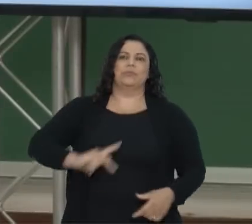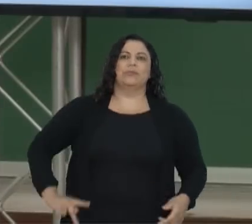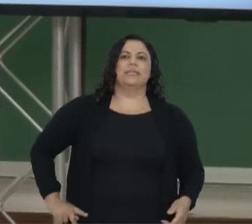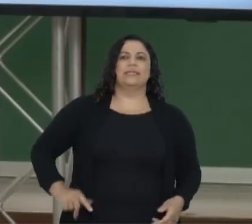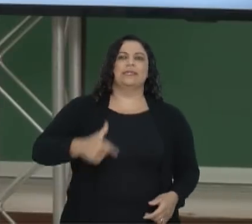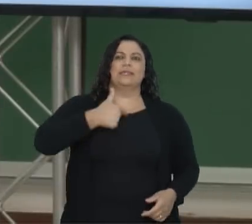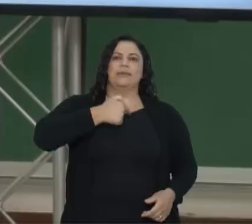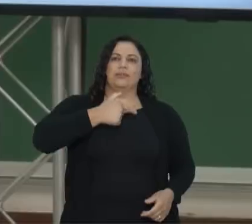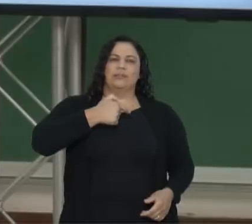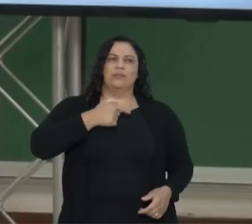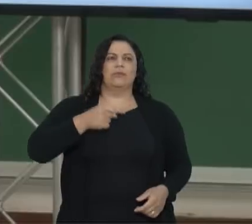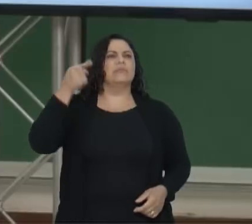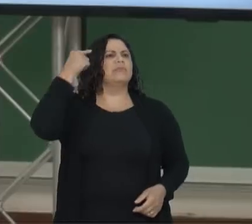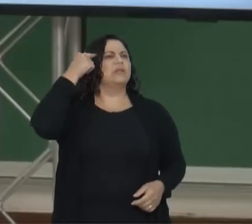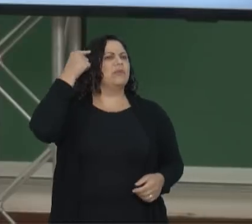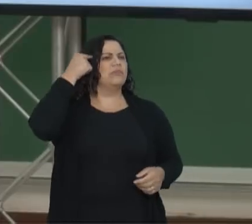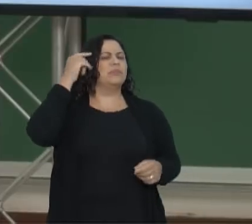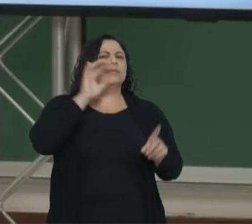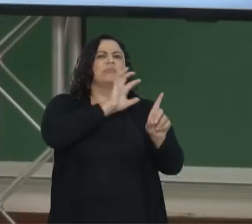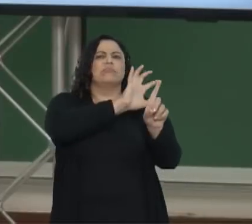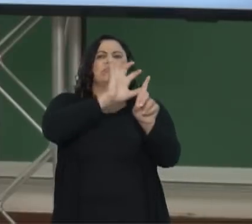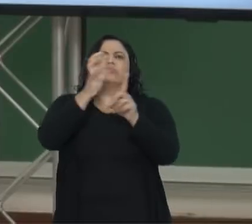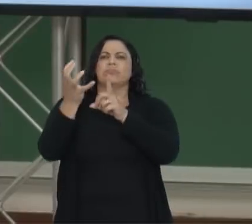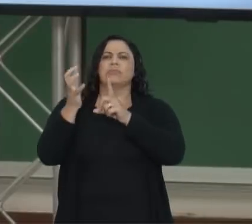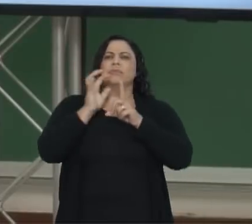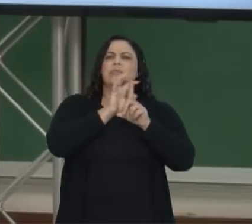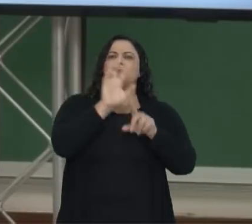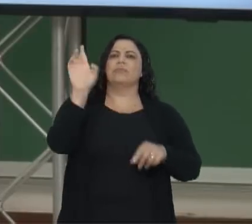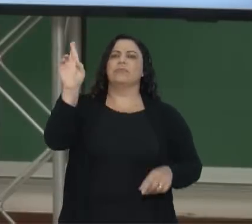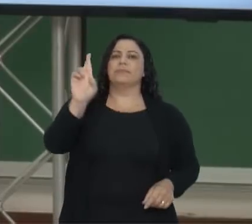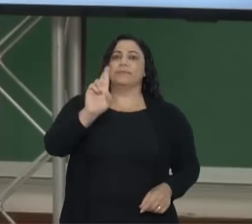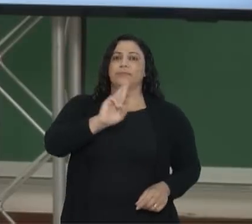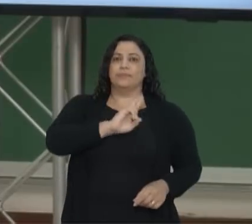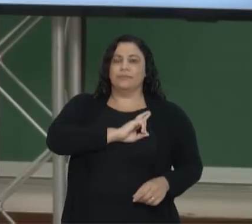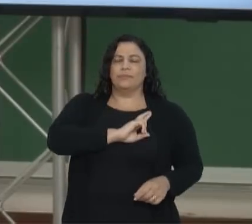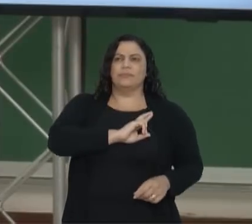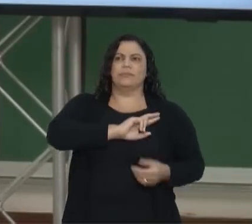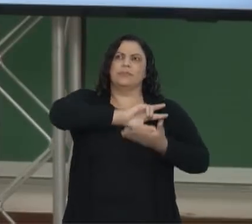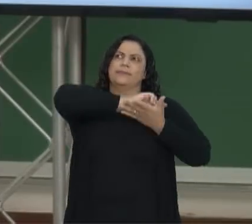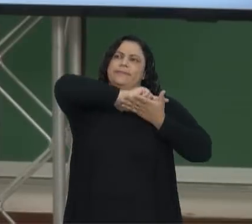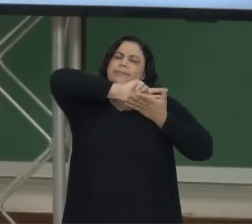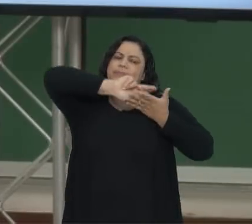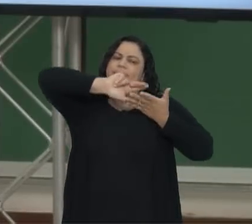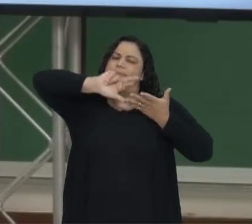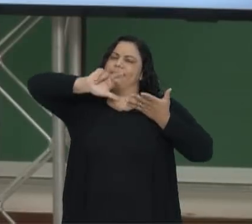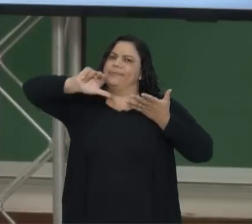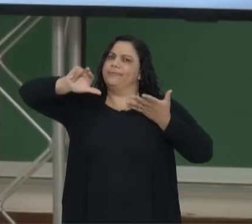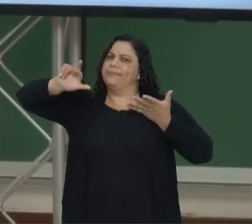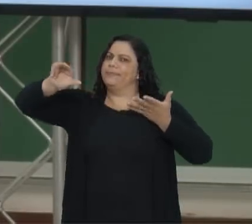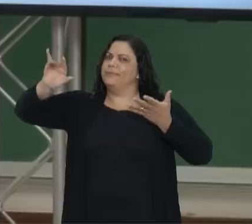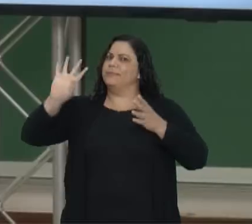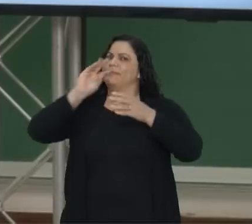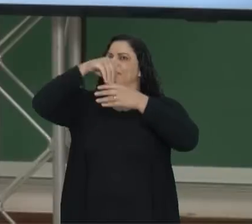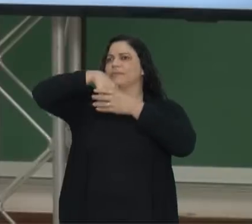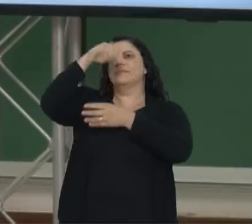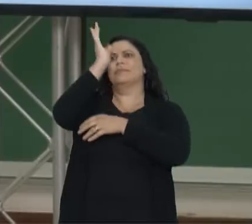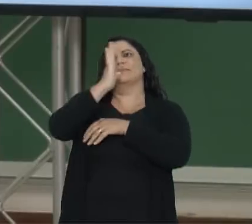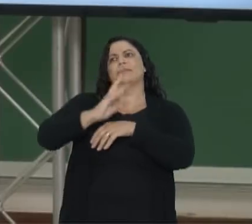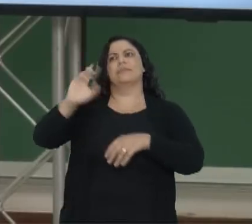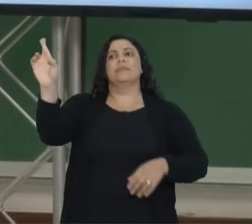um pouquinho ali na questão das influências religiosas. Nós temos uma diversidade religiosa muito grande no